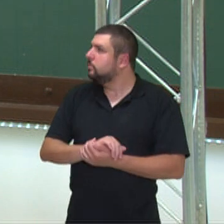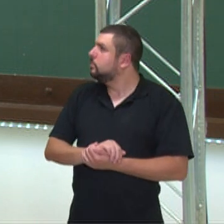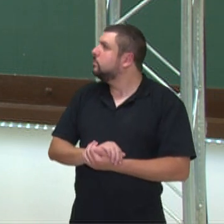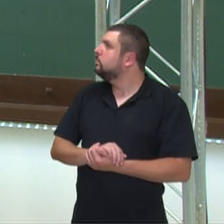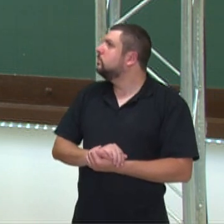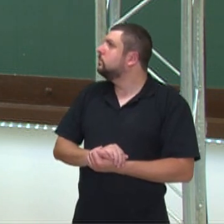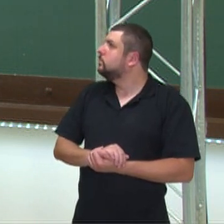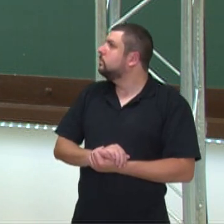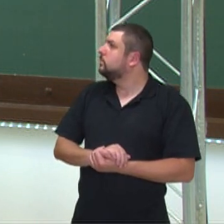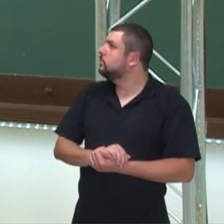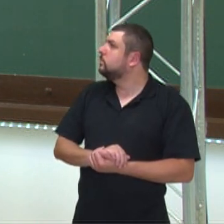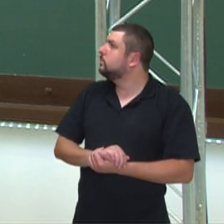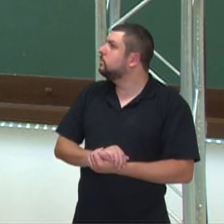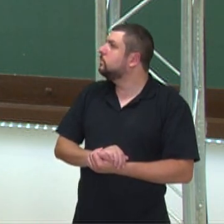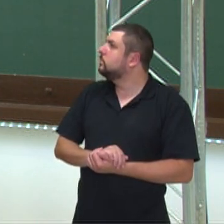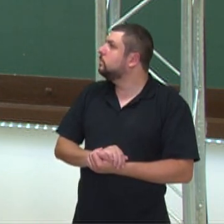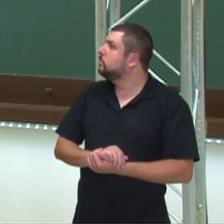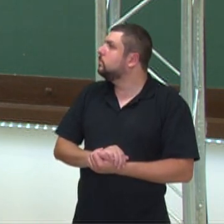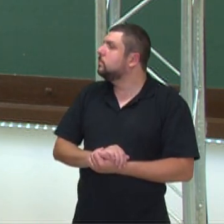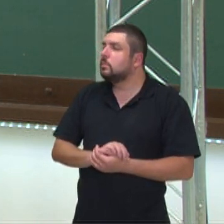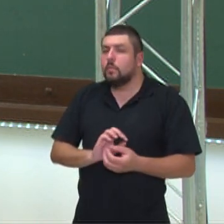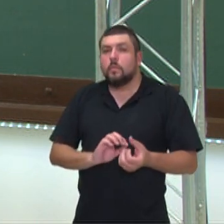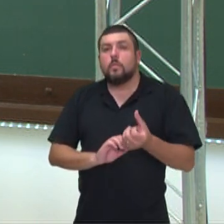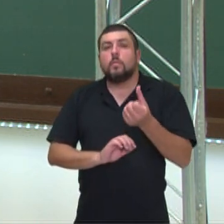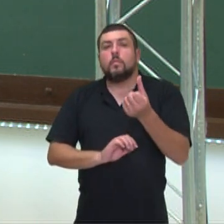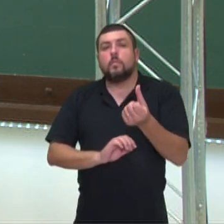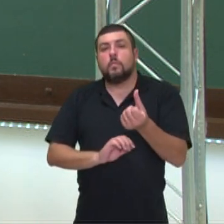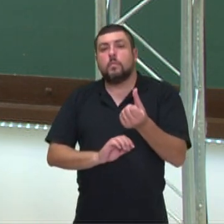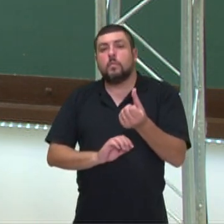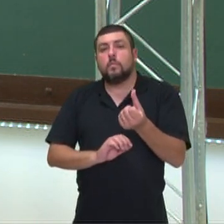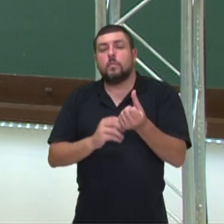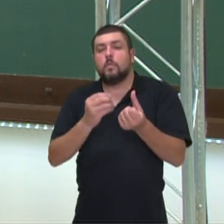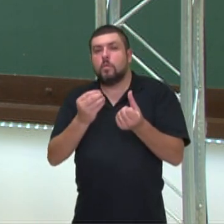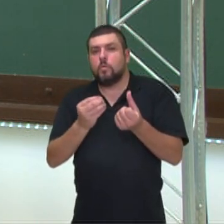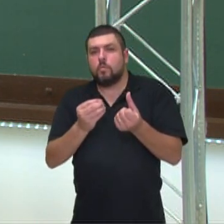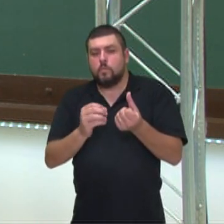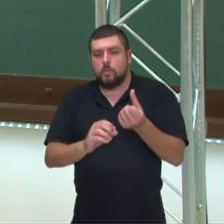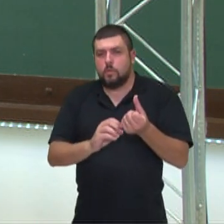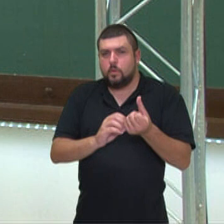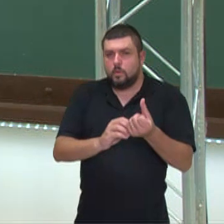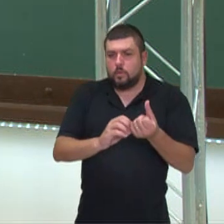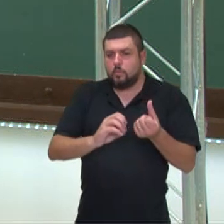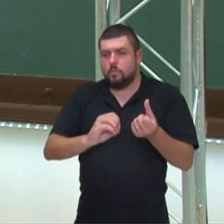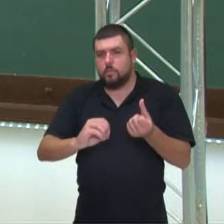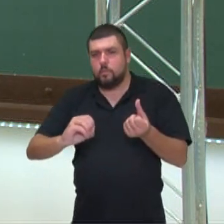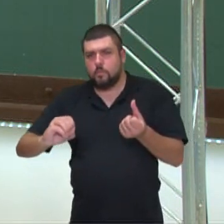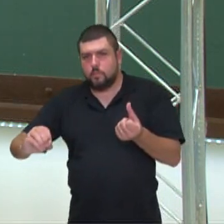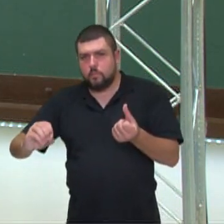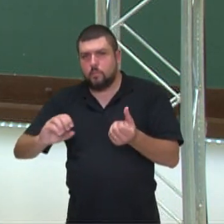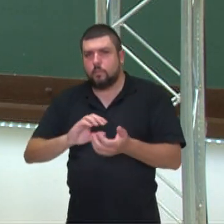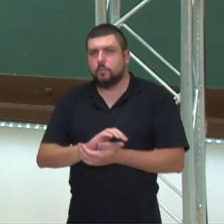40.000. O 6 eu li como? Eu li como 6.000.